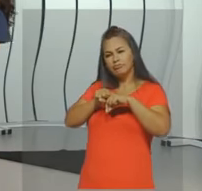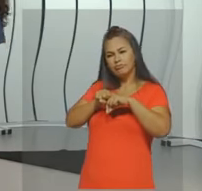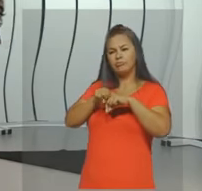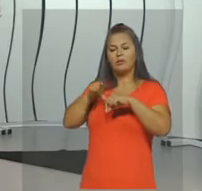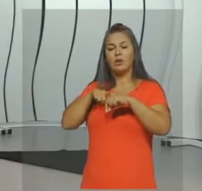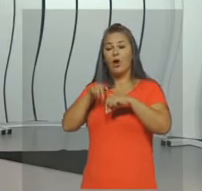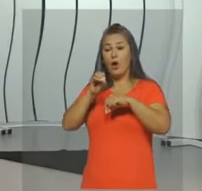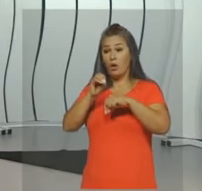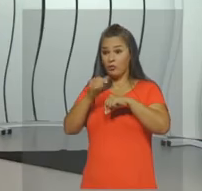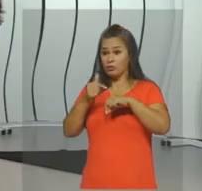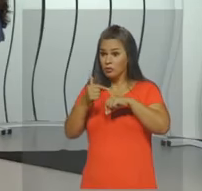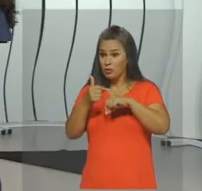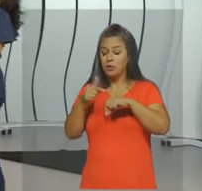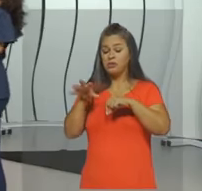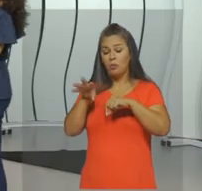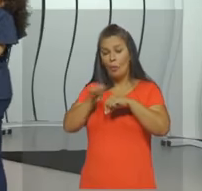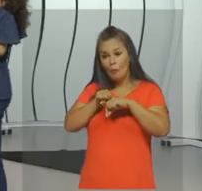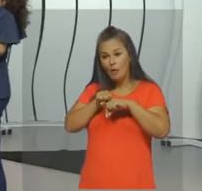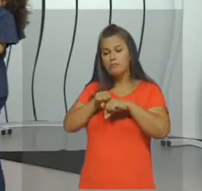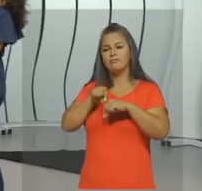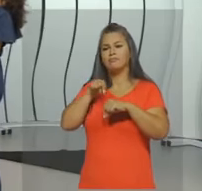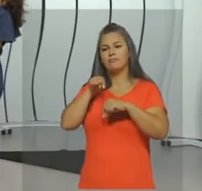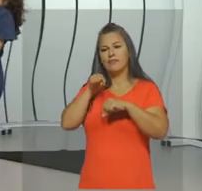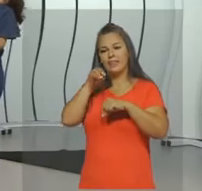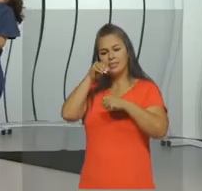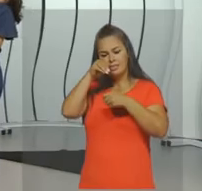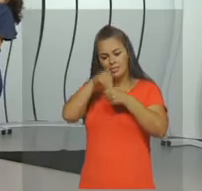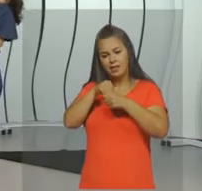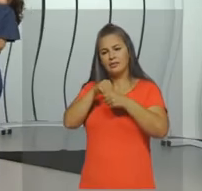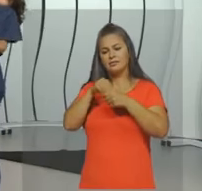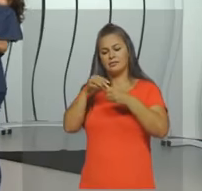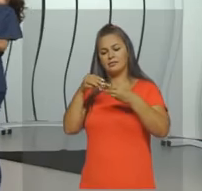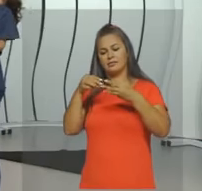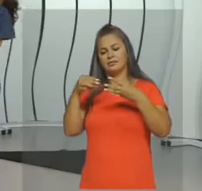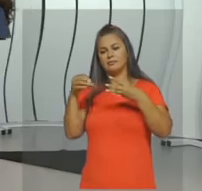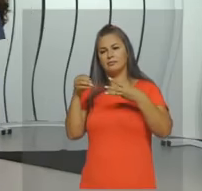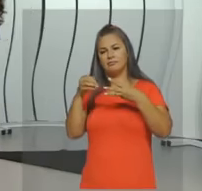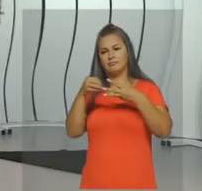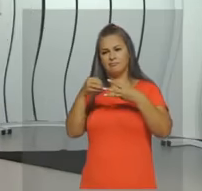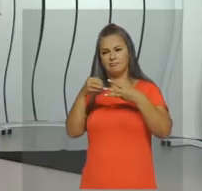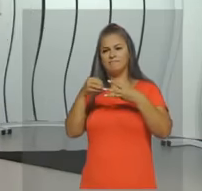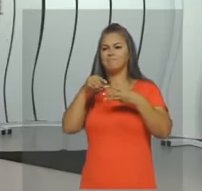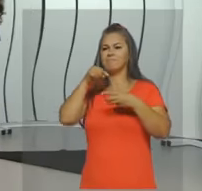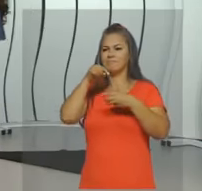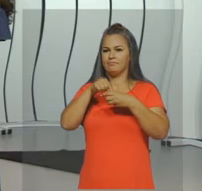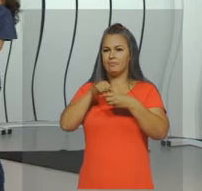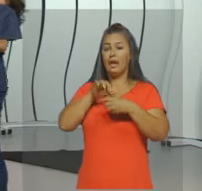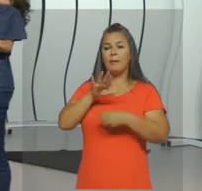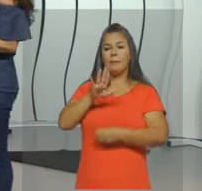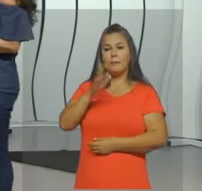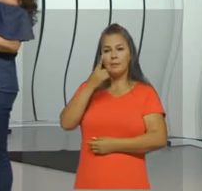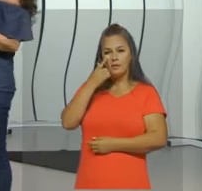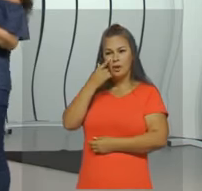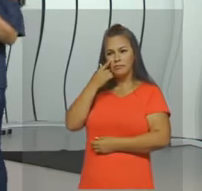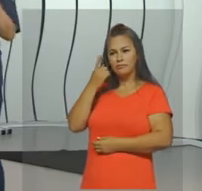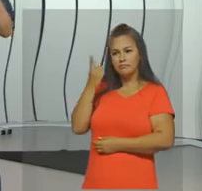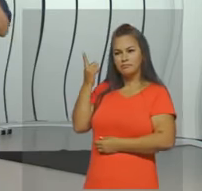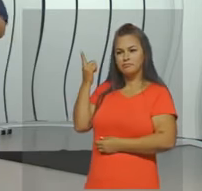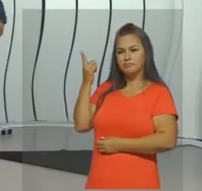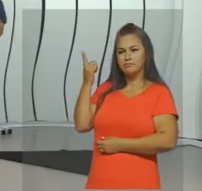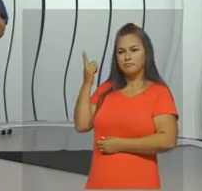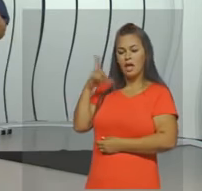ela é importante aqui, tá? Então, olha só que interessante. Aqui eu tenho uma